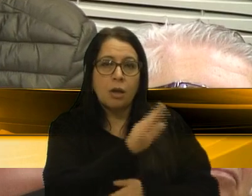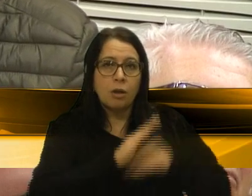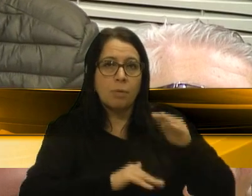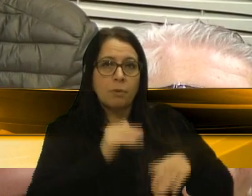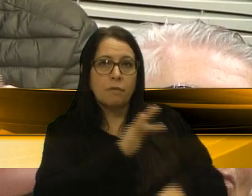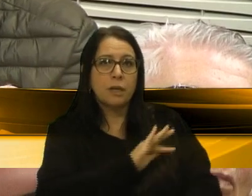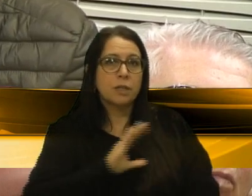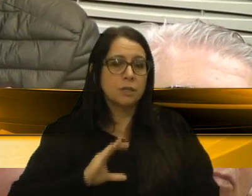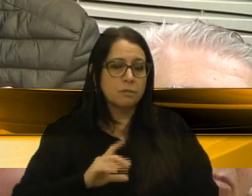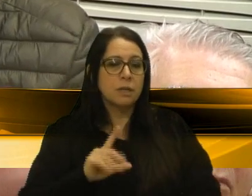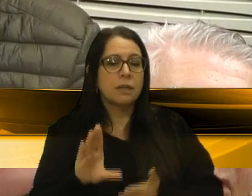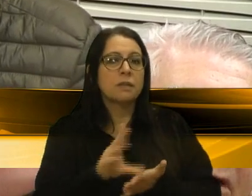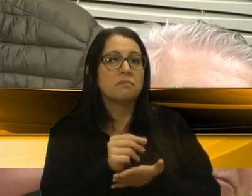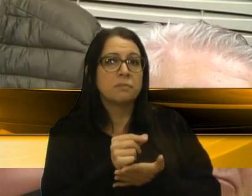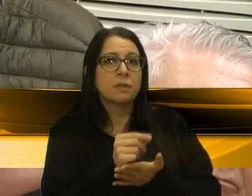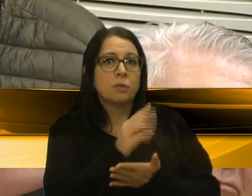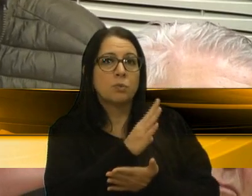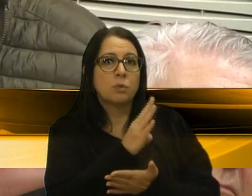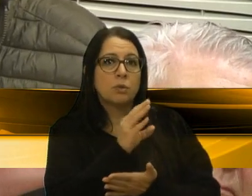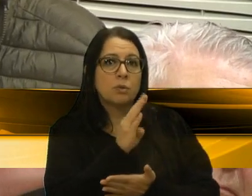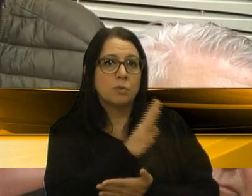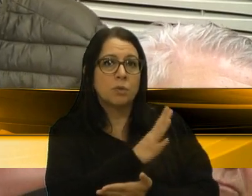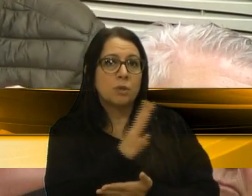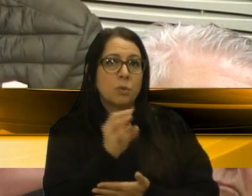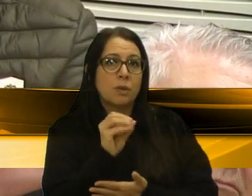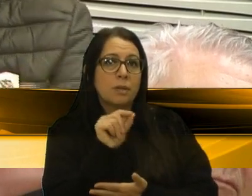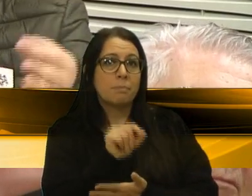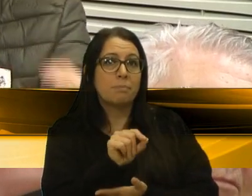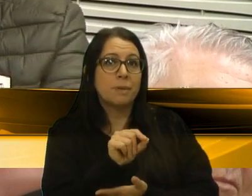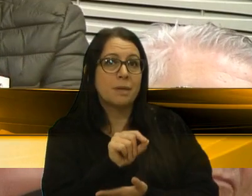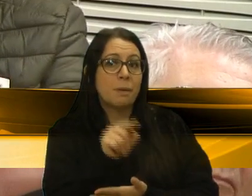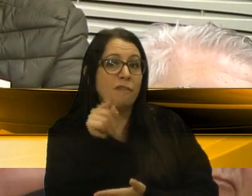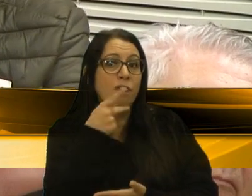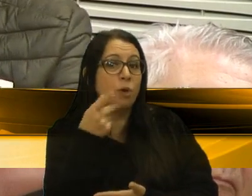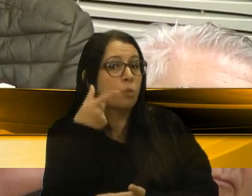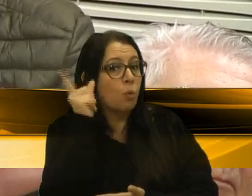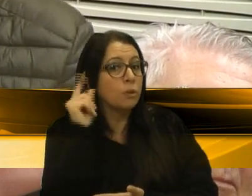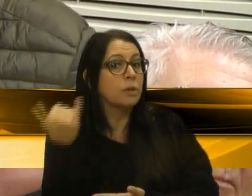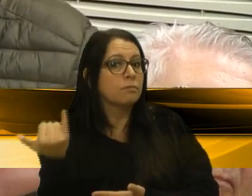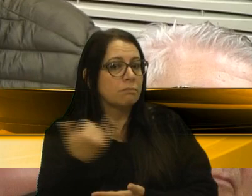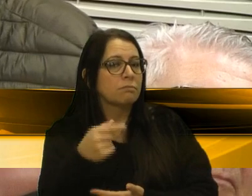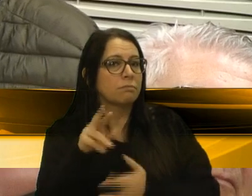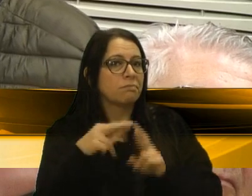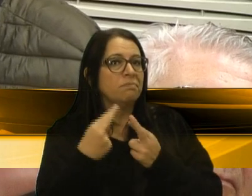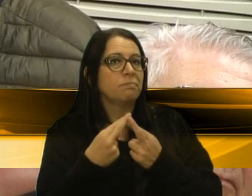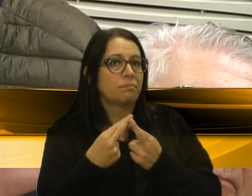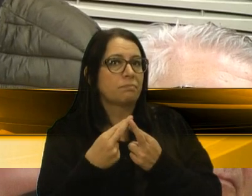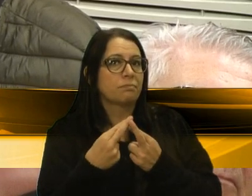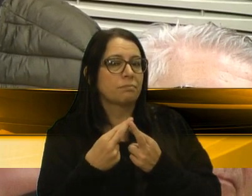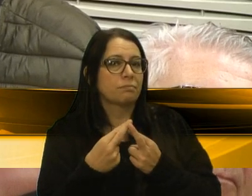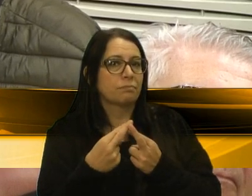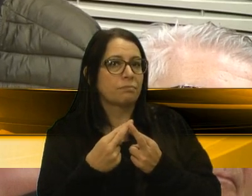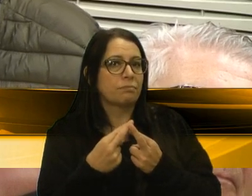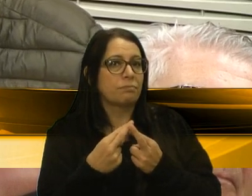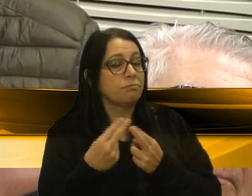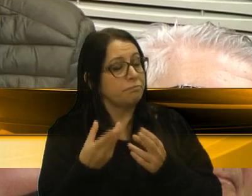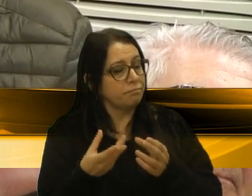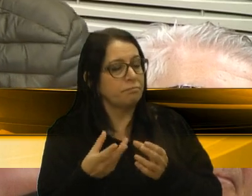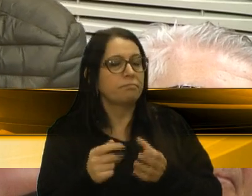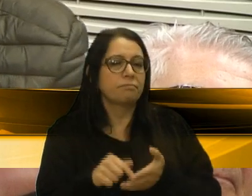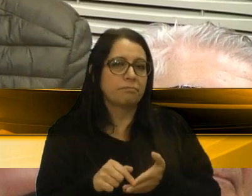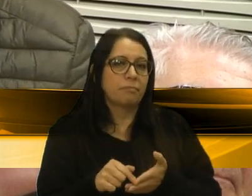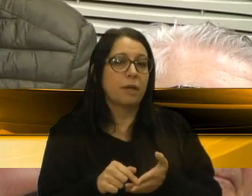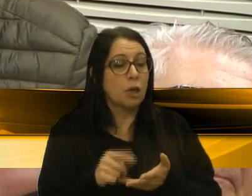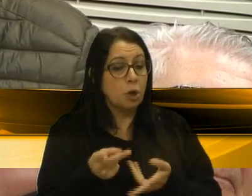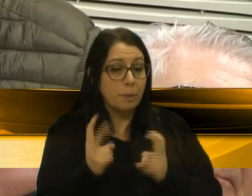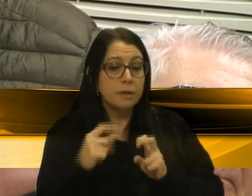Flores da Cunha é investir R$ 440 mil, reais, ditos por ele ontem, na reunião com a Câmara de Caxias. Então, aí a